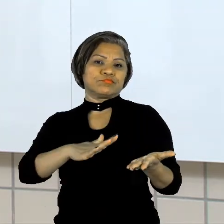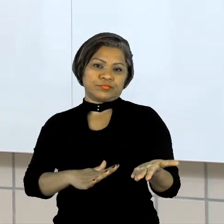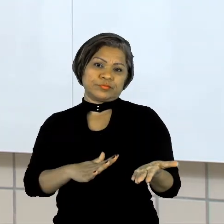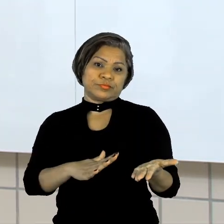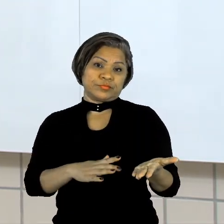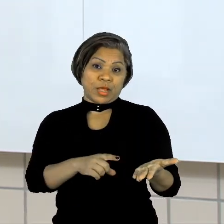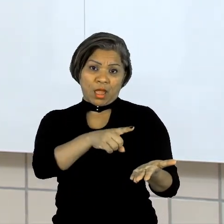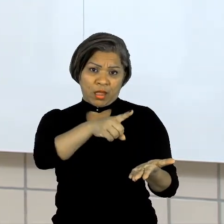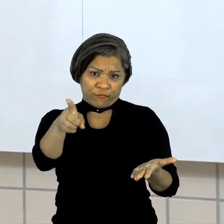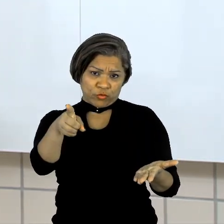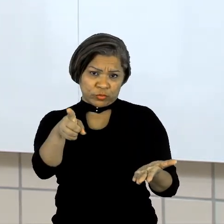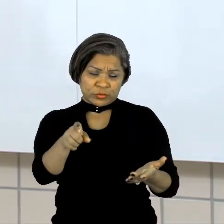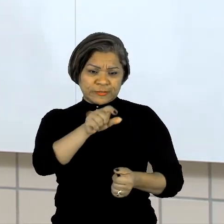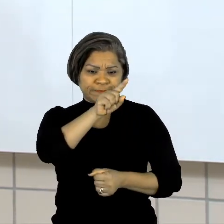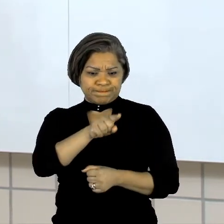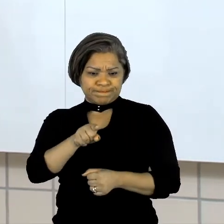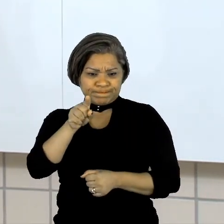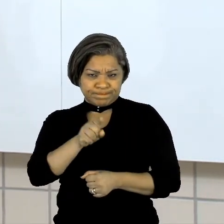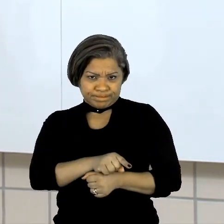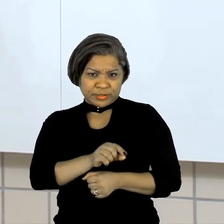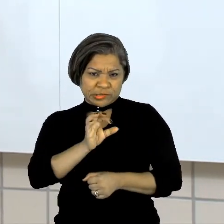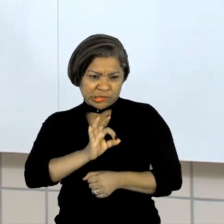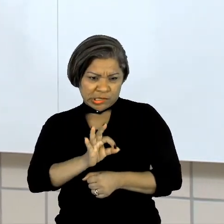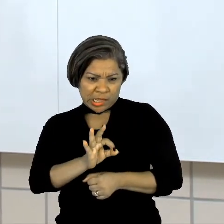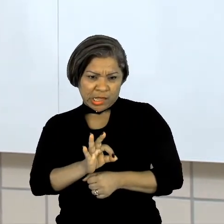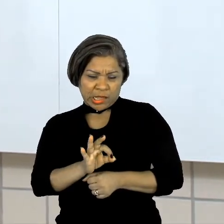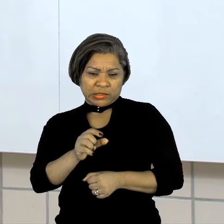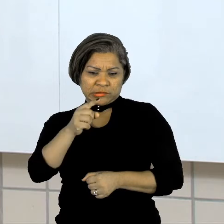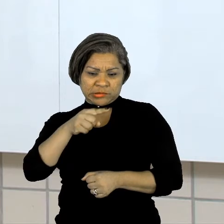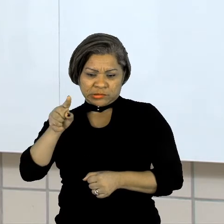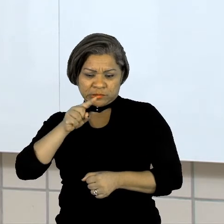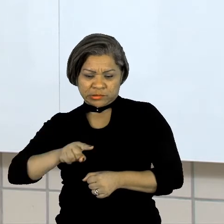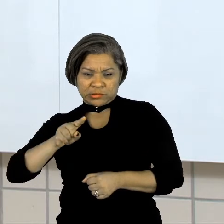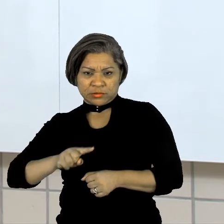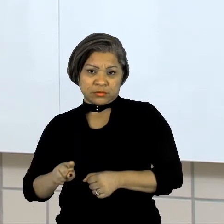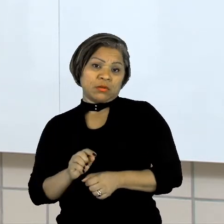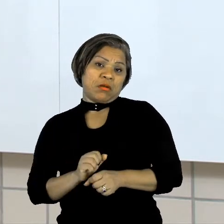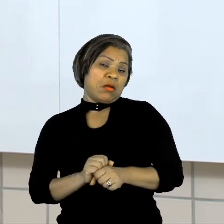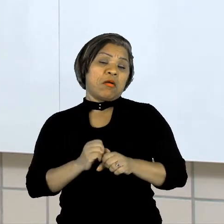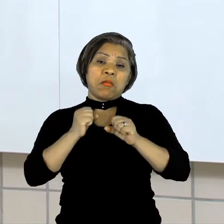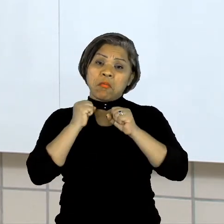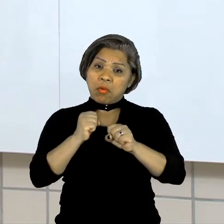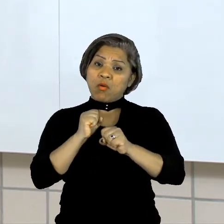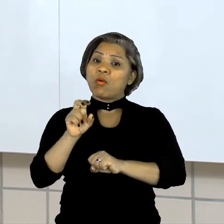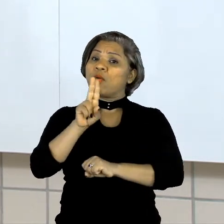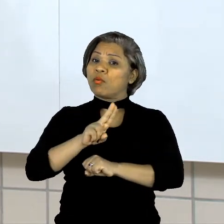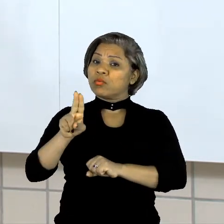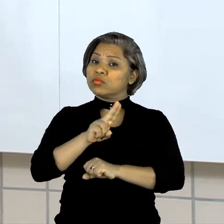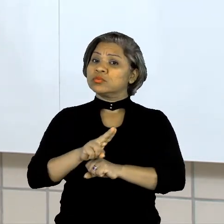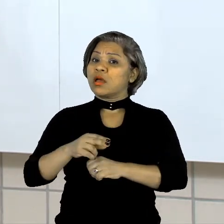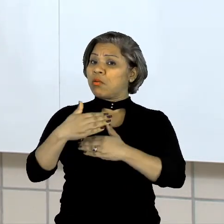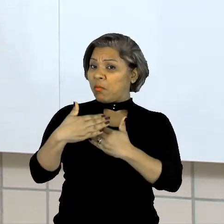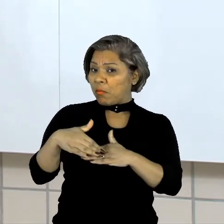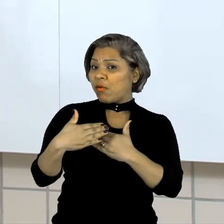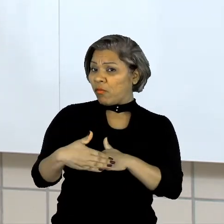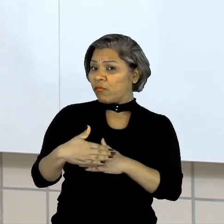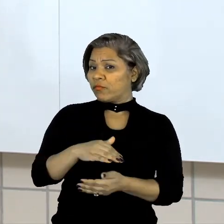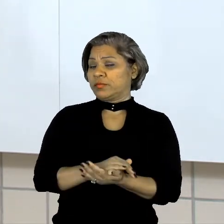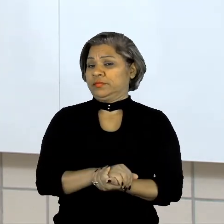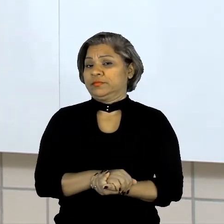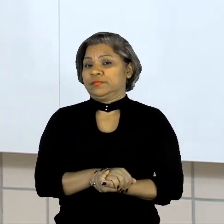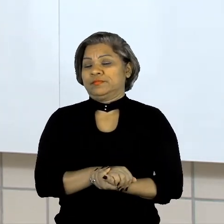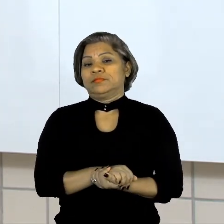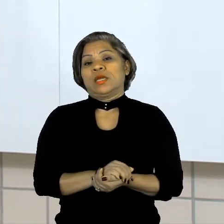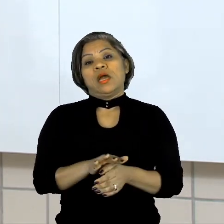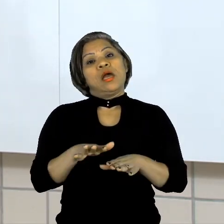que você tem, os erros que você tem, estão sendo usados como sua avaliação. Então, não